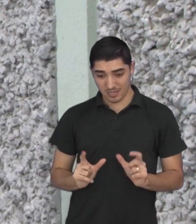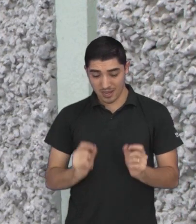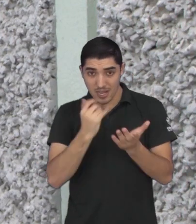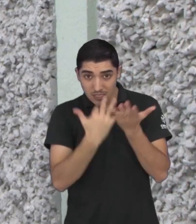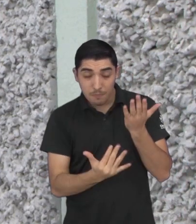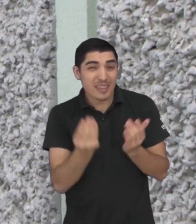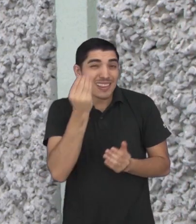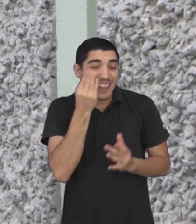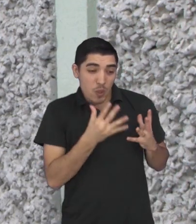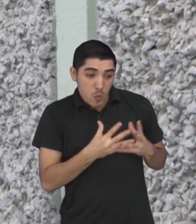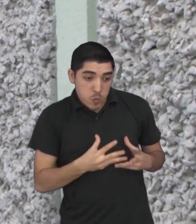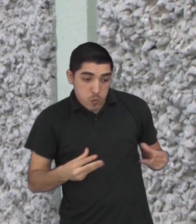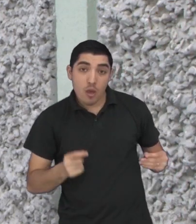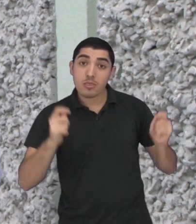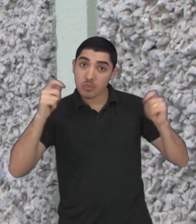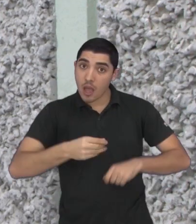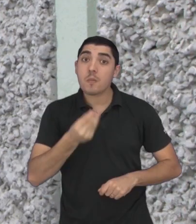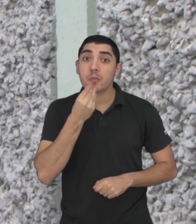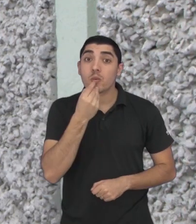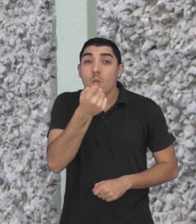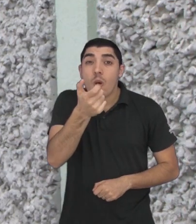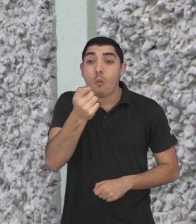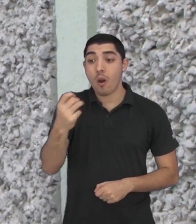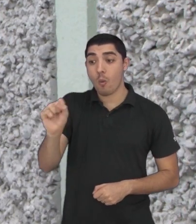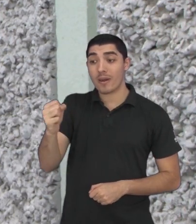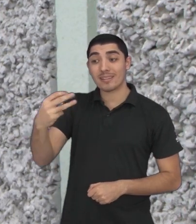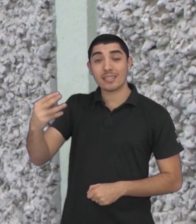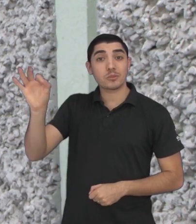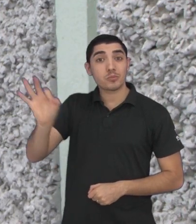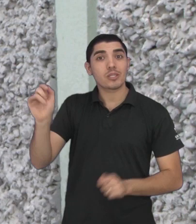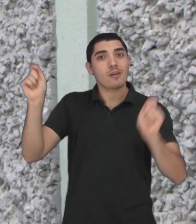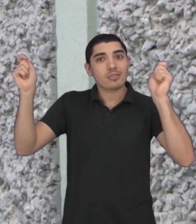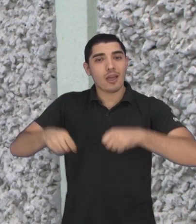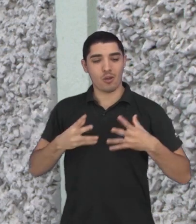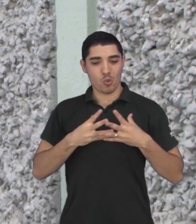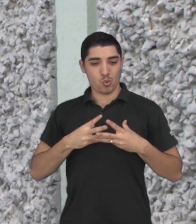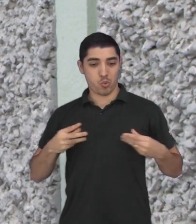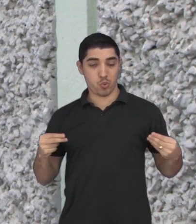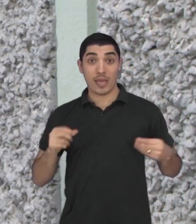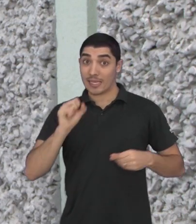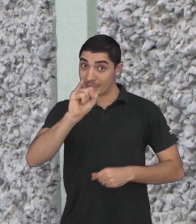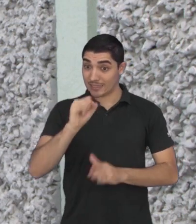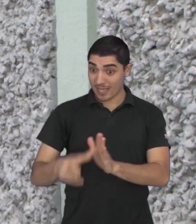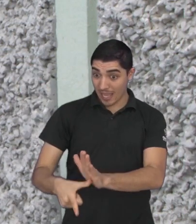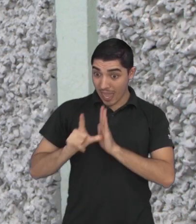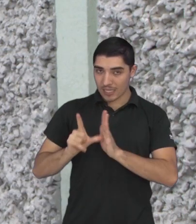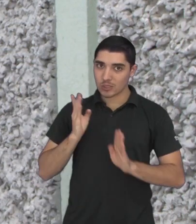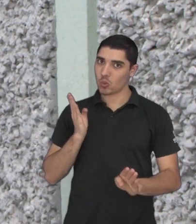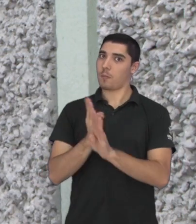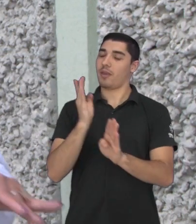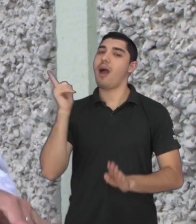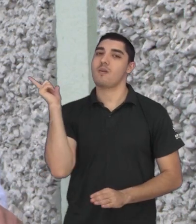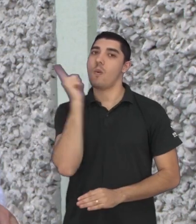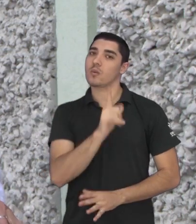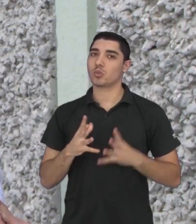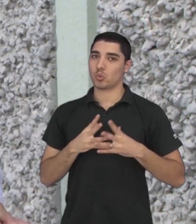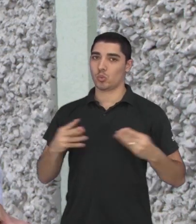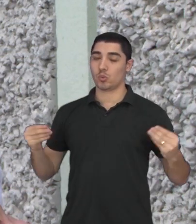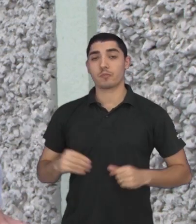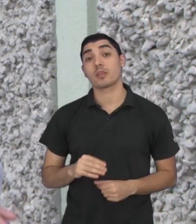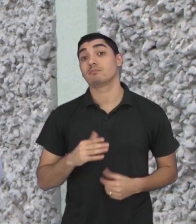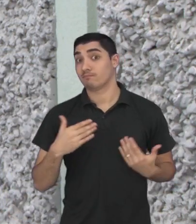e do adolescente. De uma história de superação na vida e no esporte, levou a Câmara de São José dos Campos a conceder a medalha Cassiano